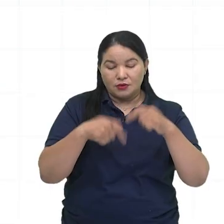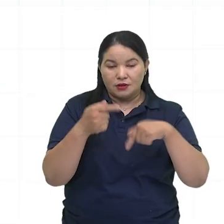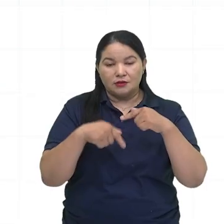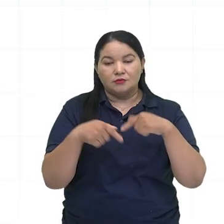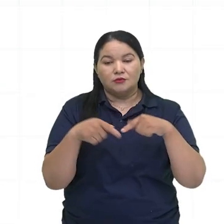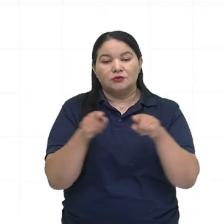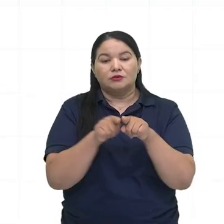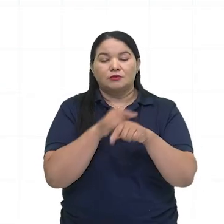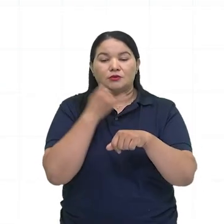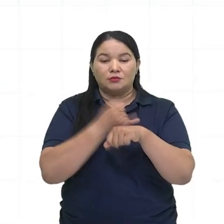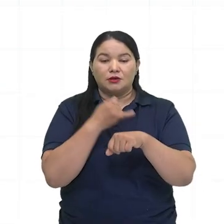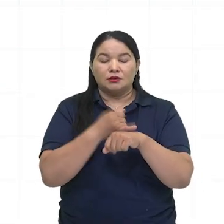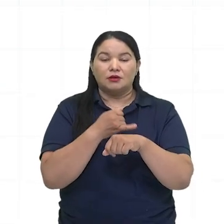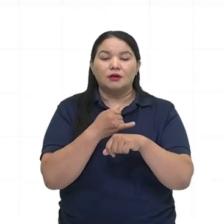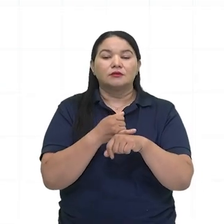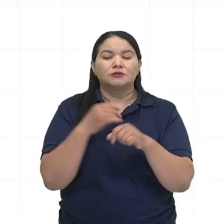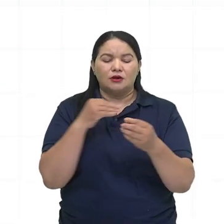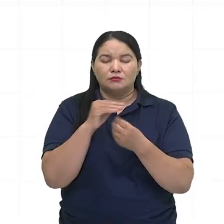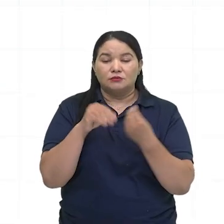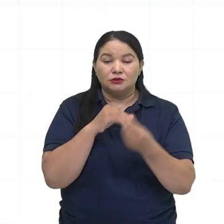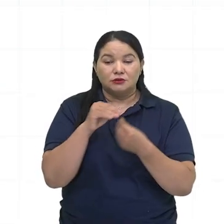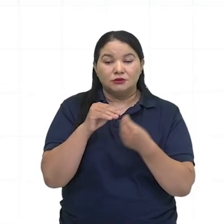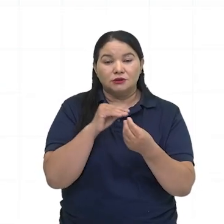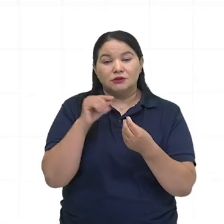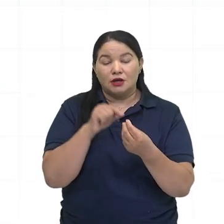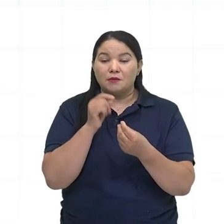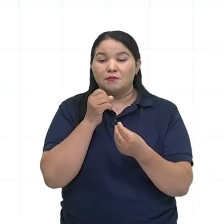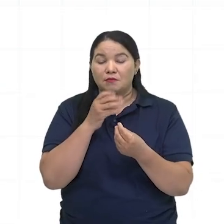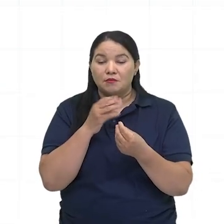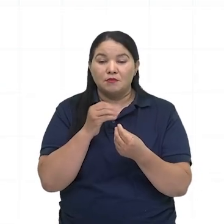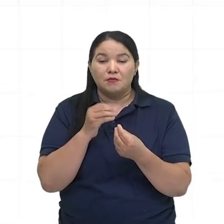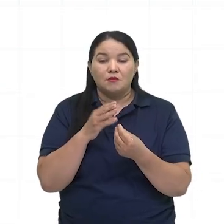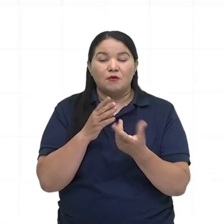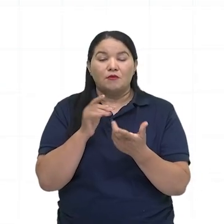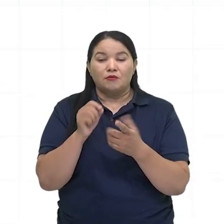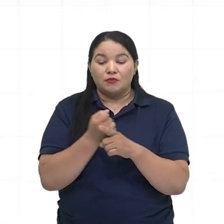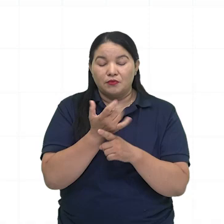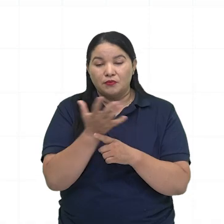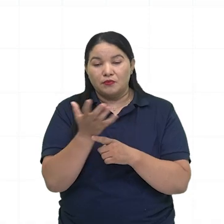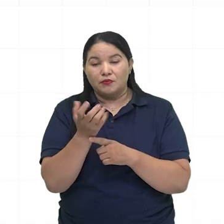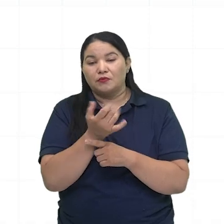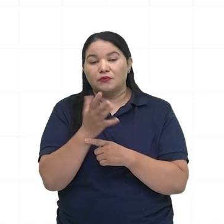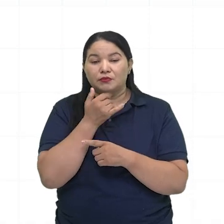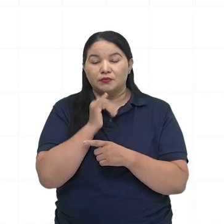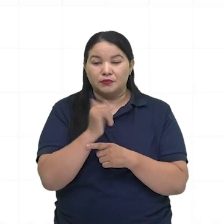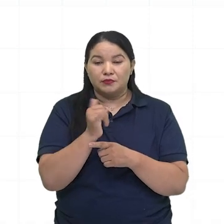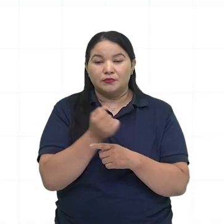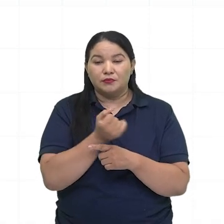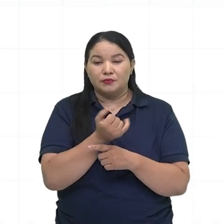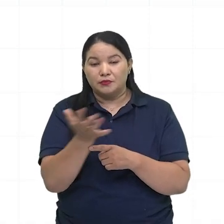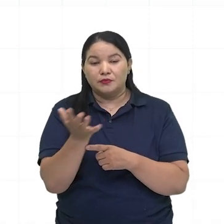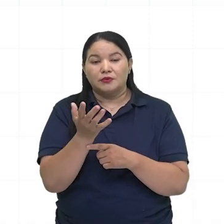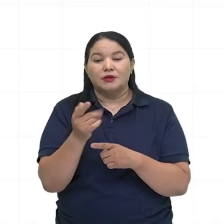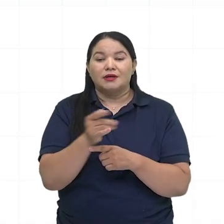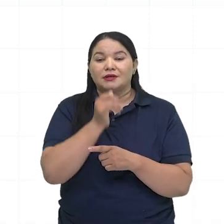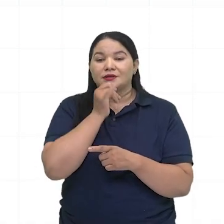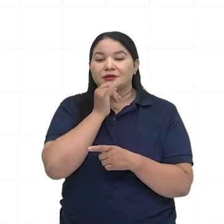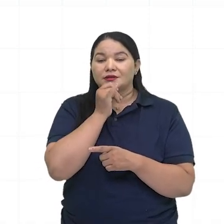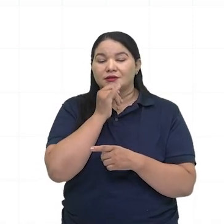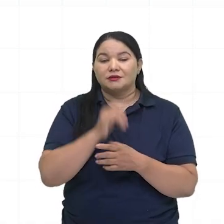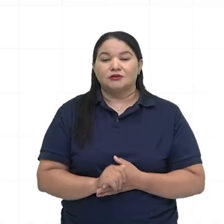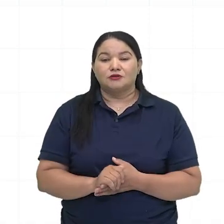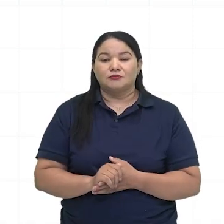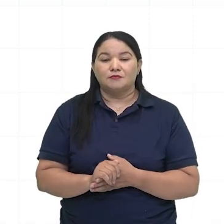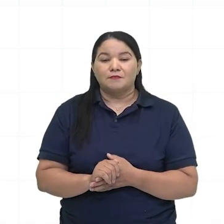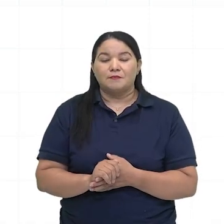metálicos, que costumam o quê? Ser bons condutores e de eletricidades. Exemplos: